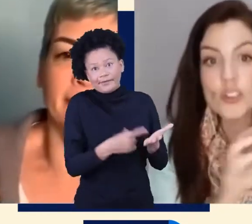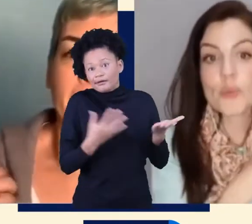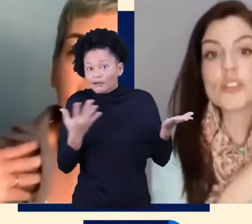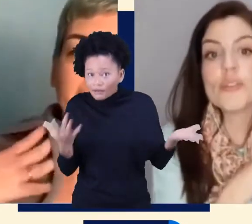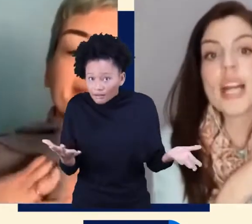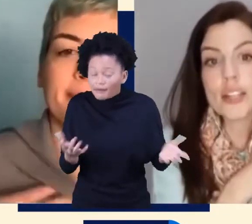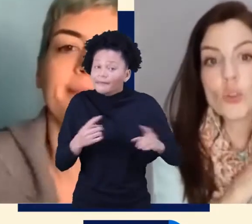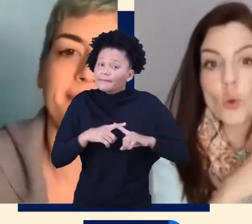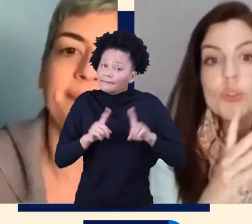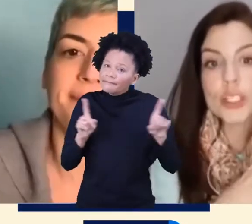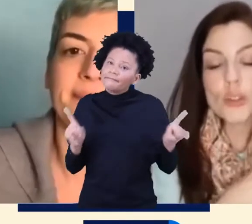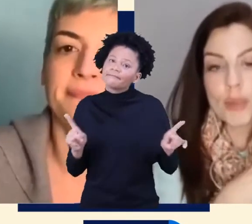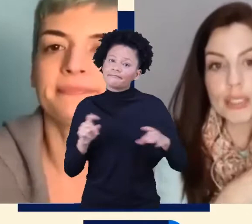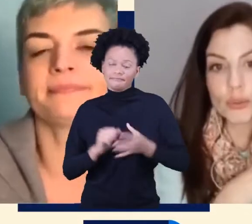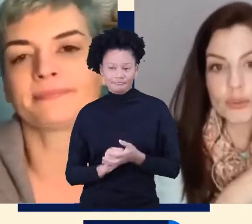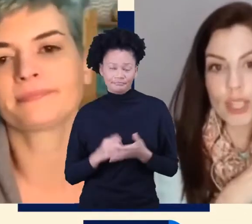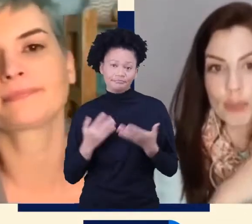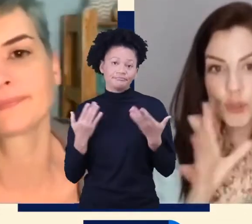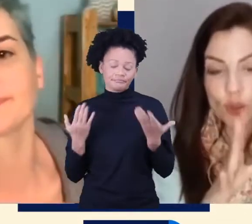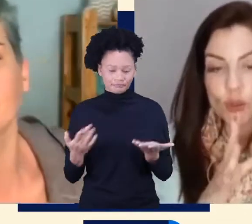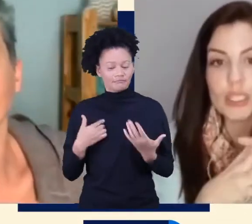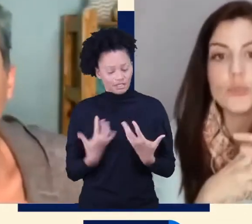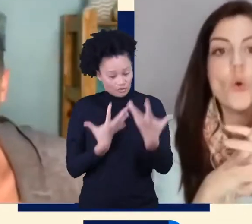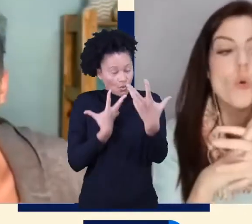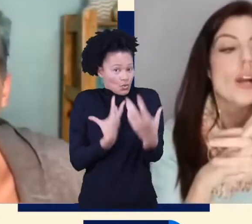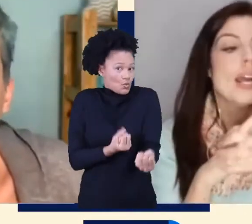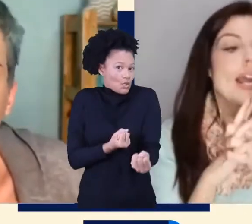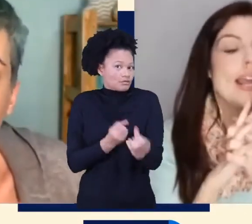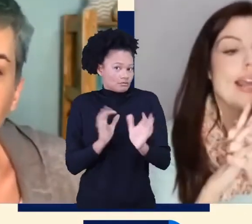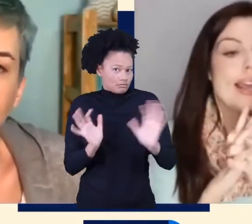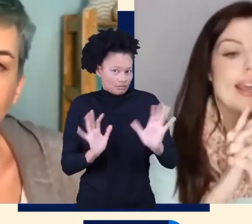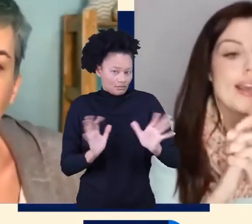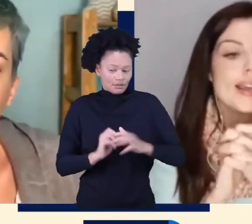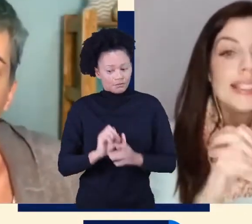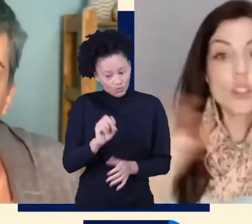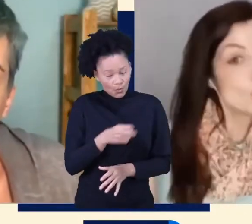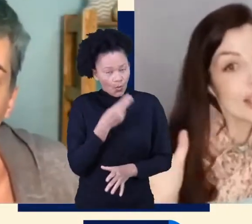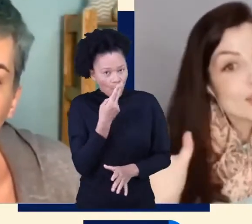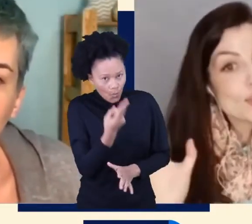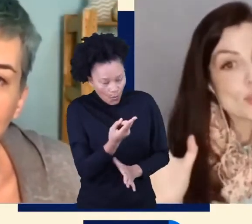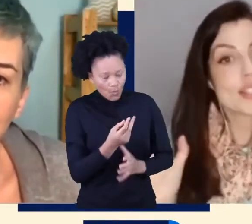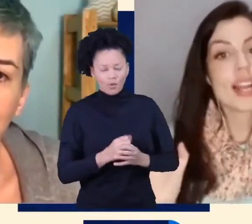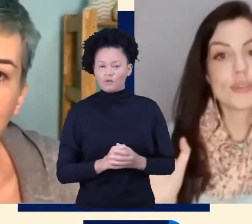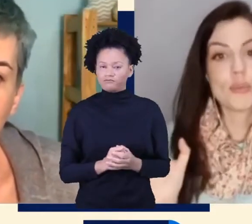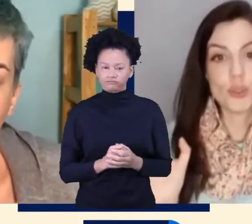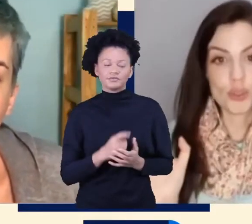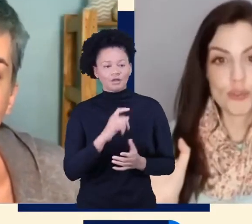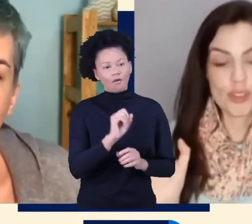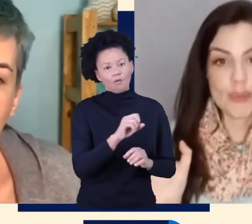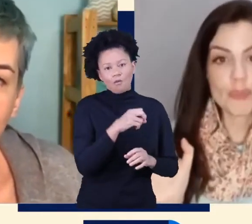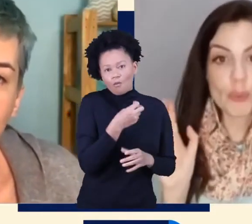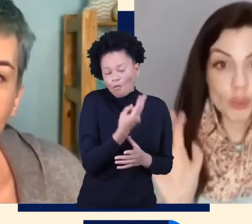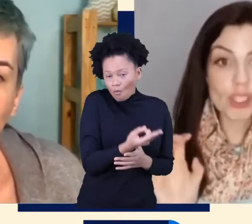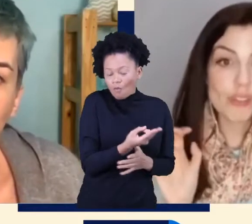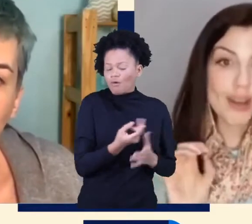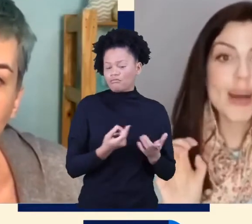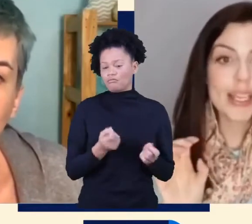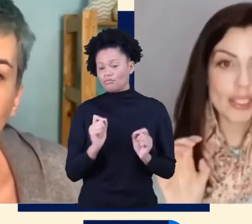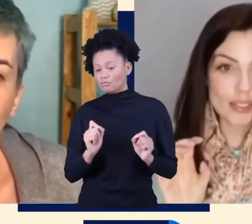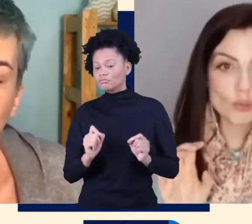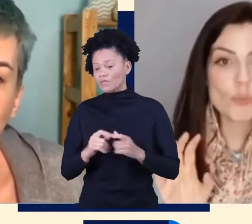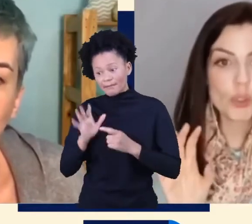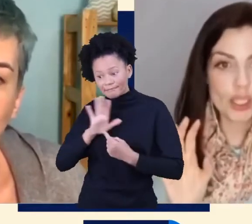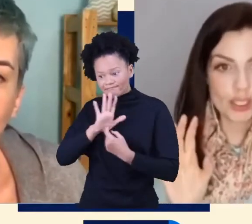que seja uma atividade com consentimento. Tá? Por isso que eu tô falando ou. Então não é isso que é mostrado na pornografia. A pornografia é